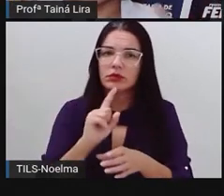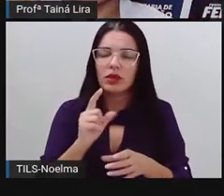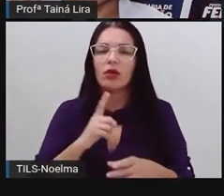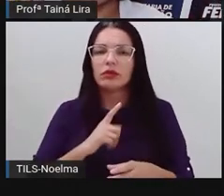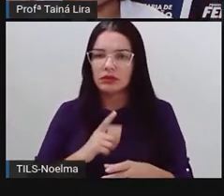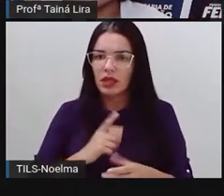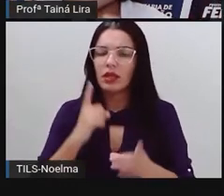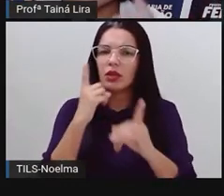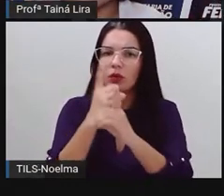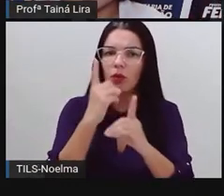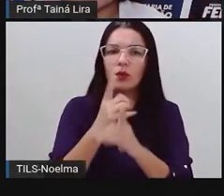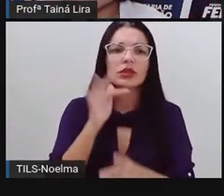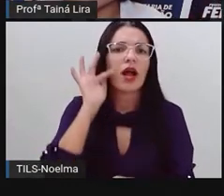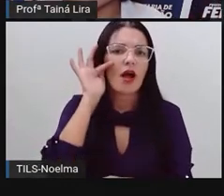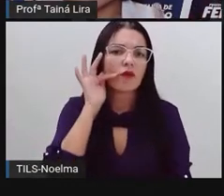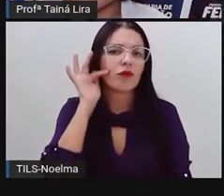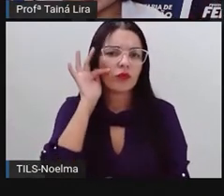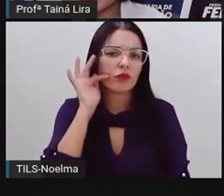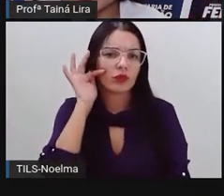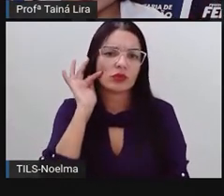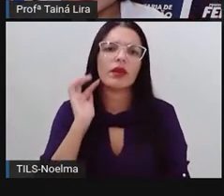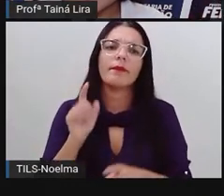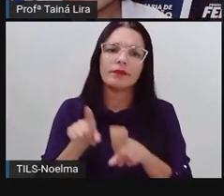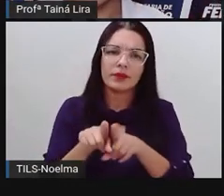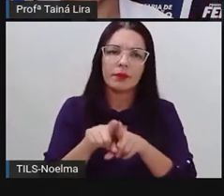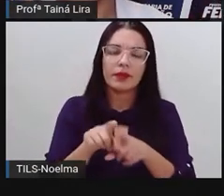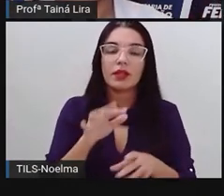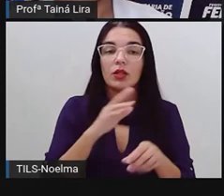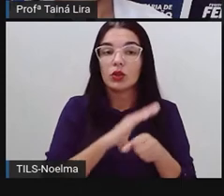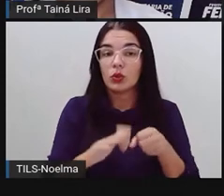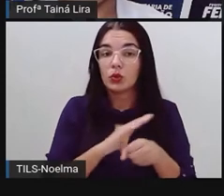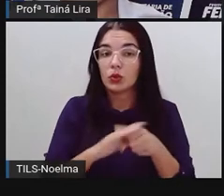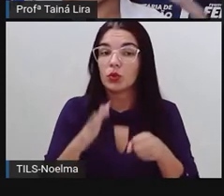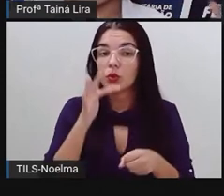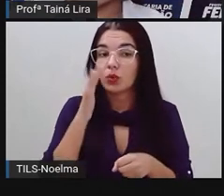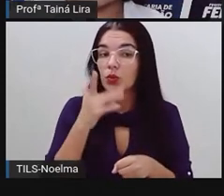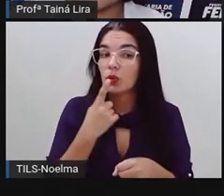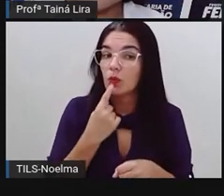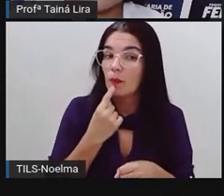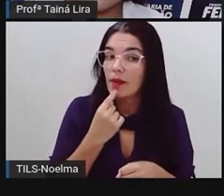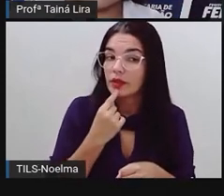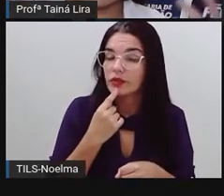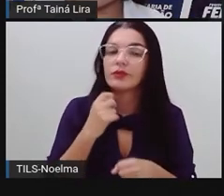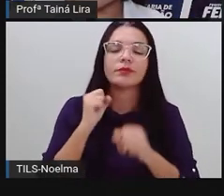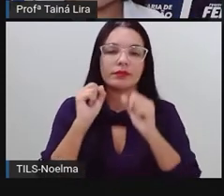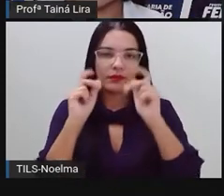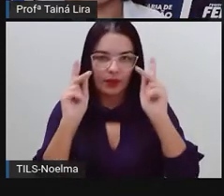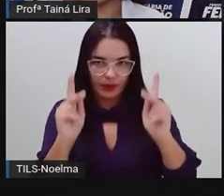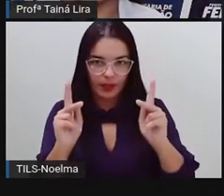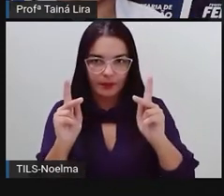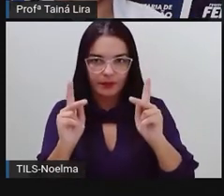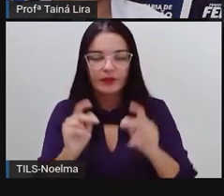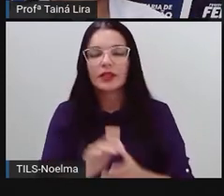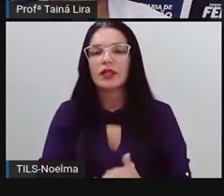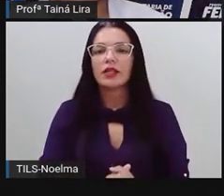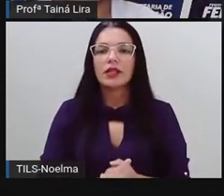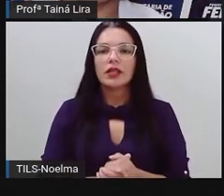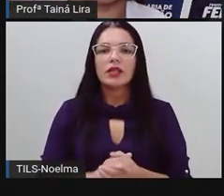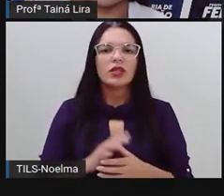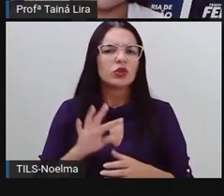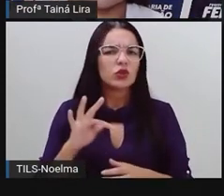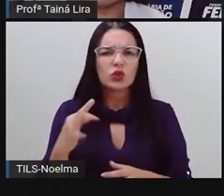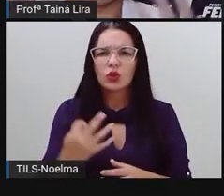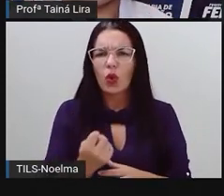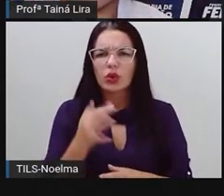também encontra lá fruta tomate não é verdade então nem tudo aí vai passar por um processo de transformação nem toda